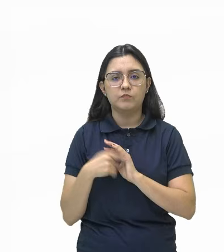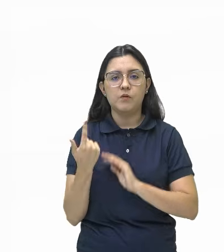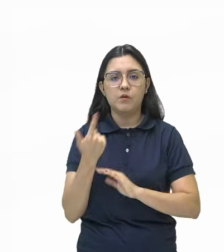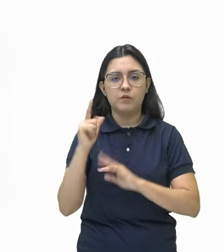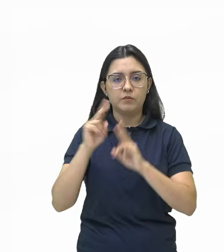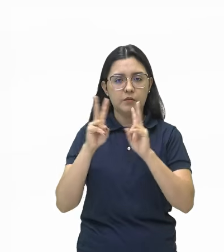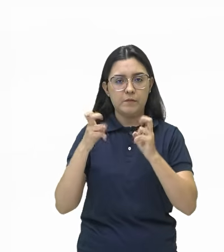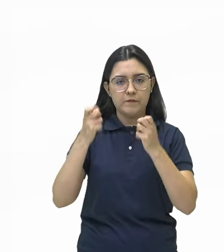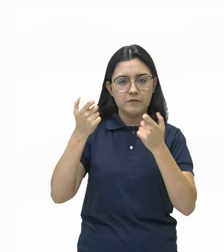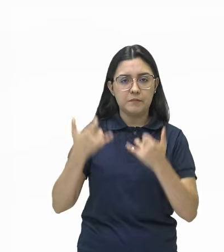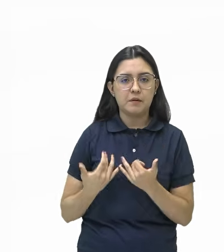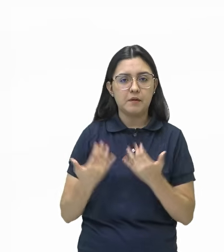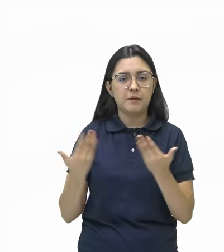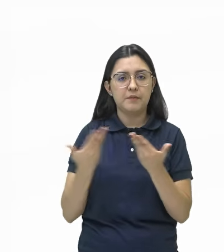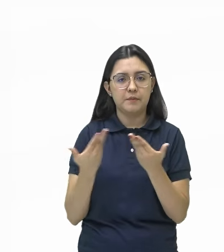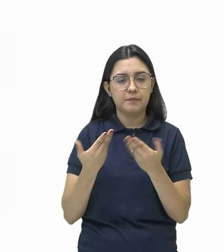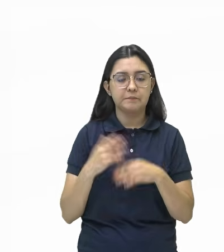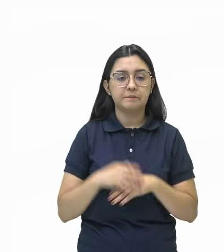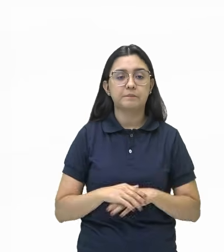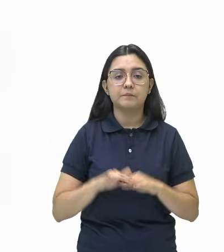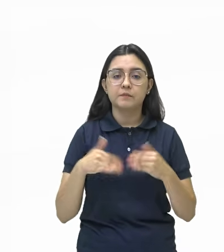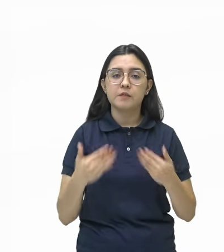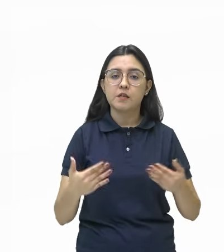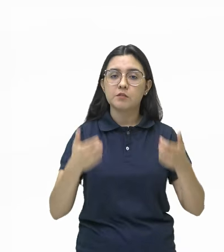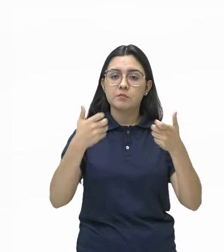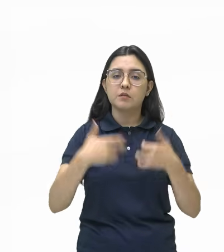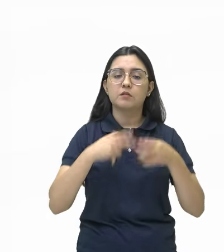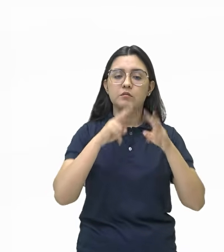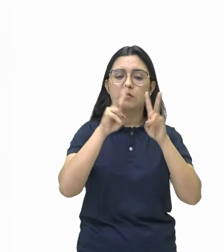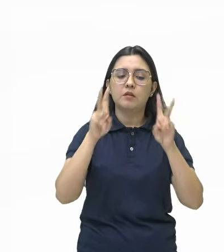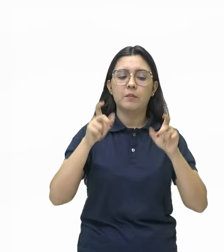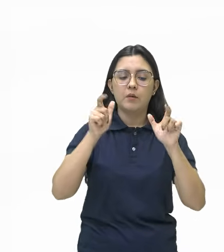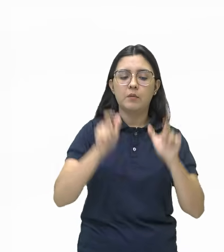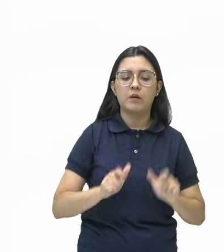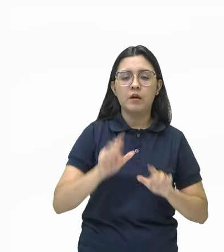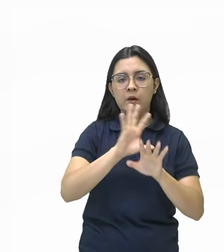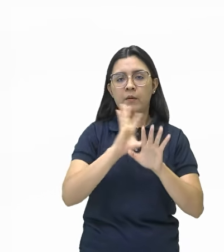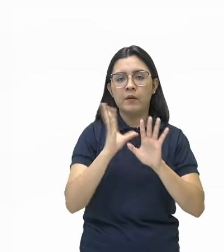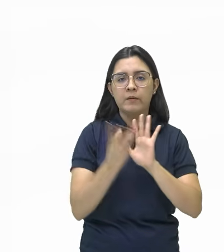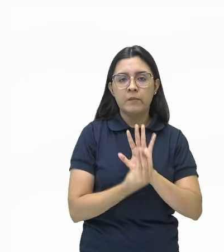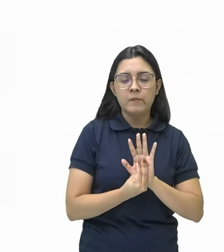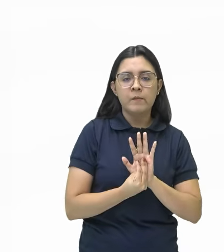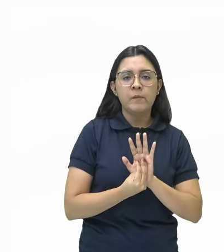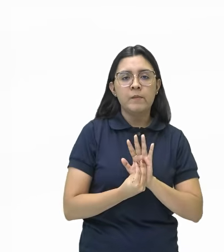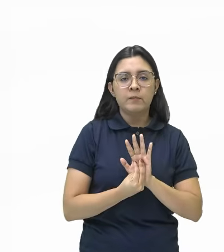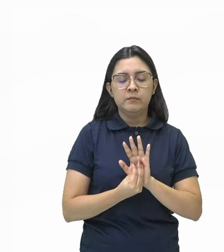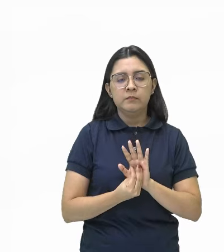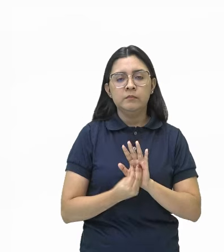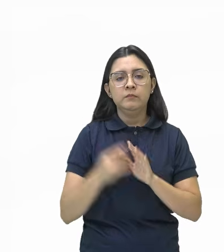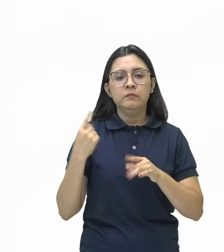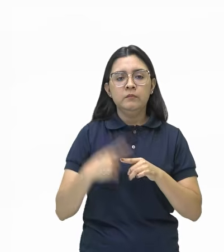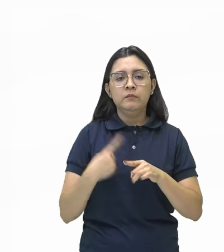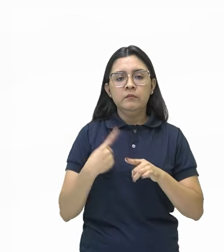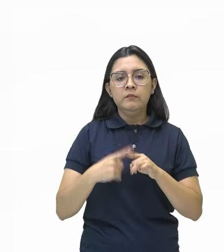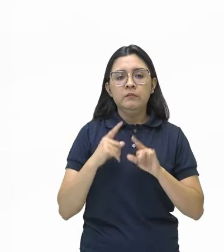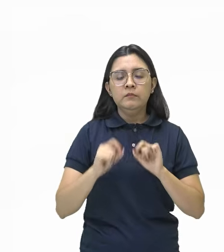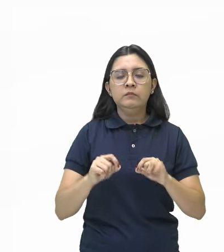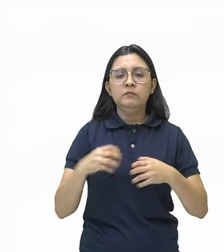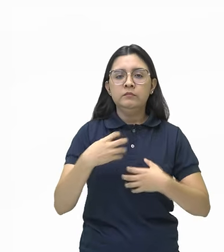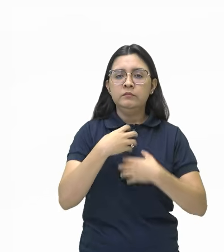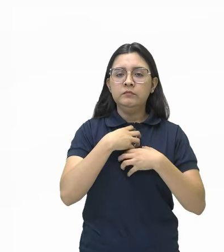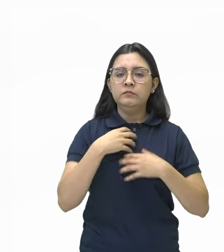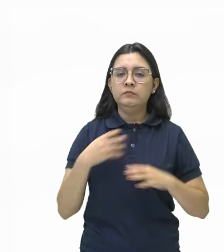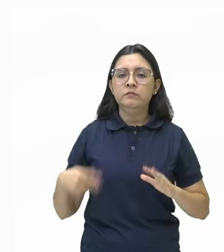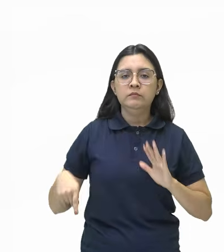falar agora. Nós estamos falando da Amazônia, desse lugar daqui, porque o sentido de